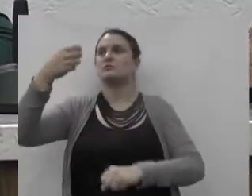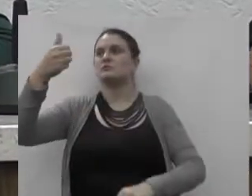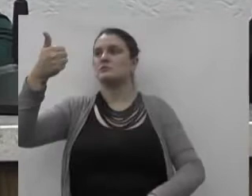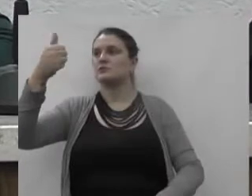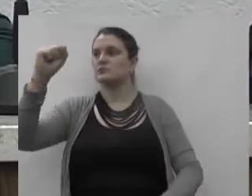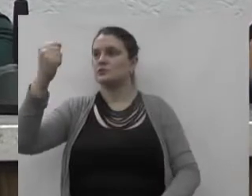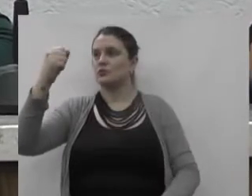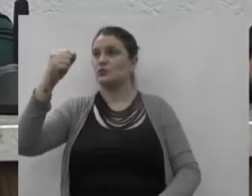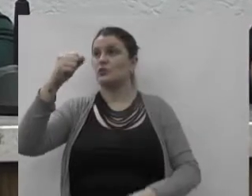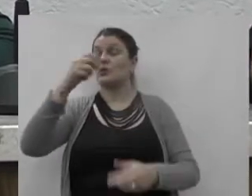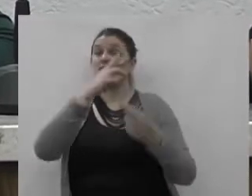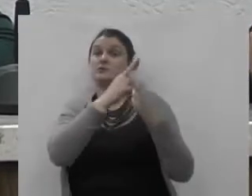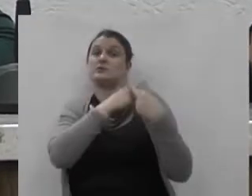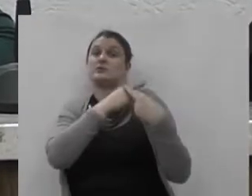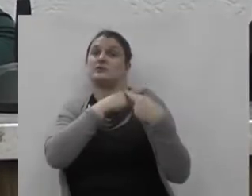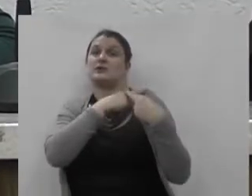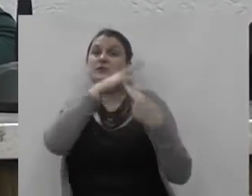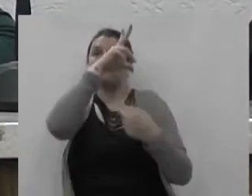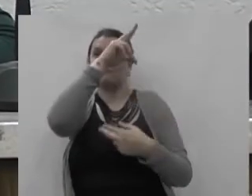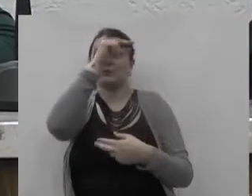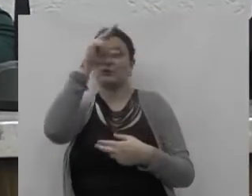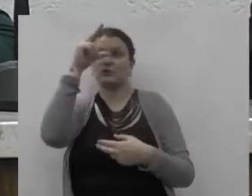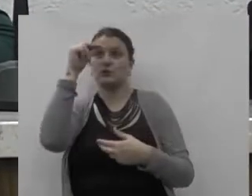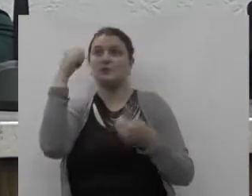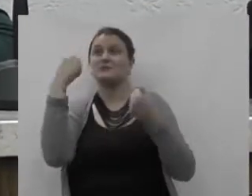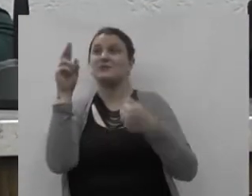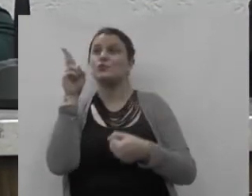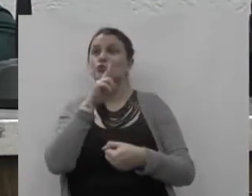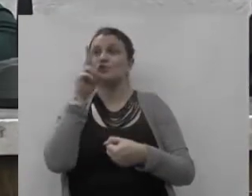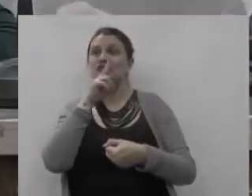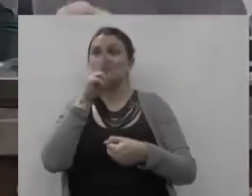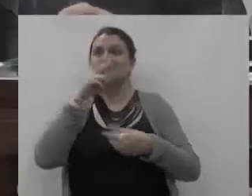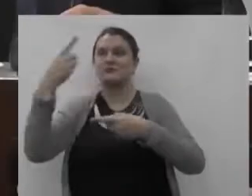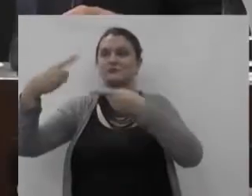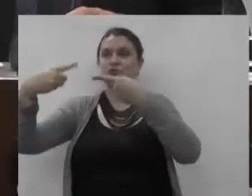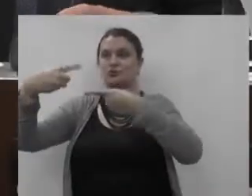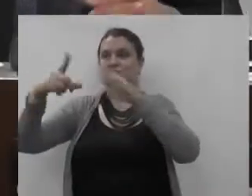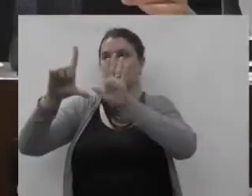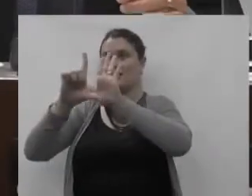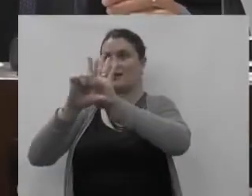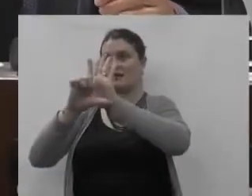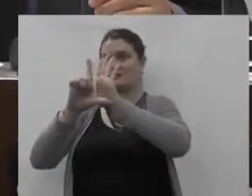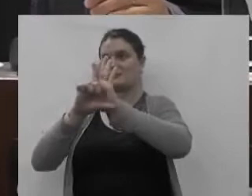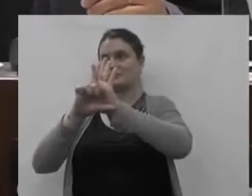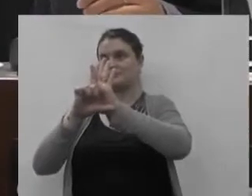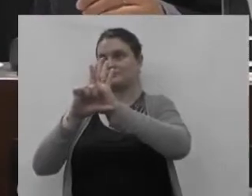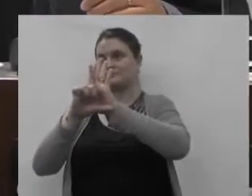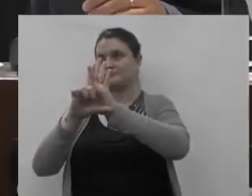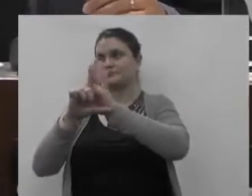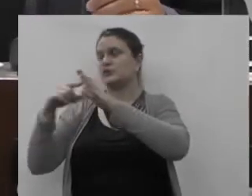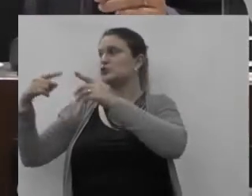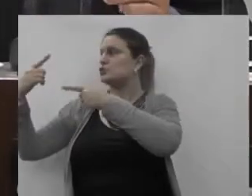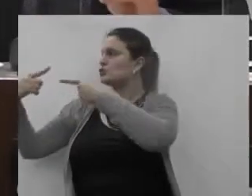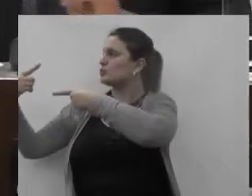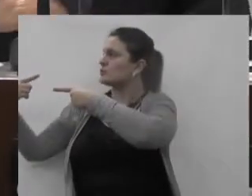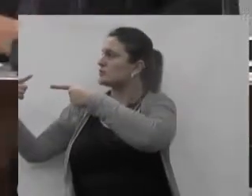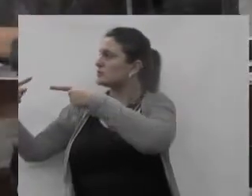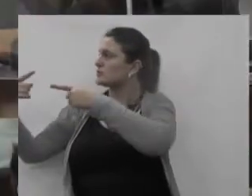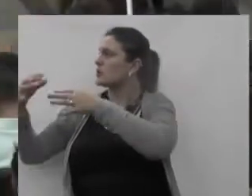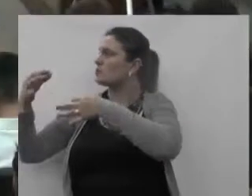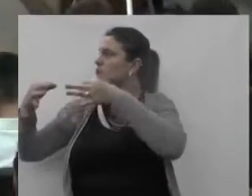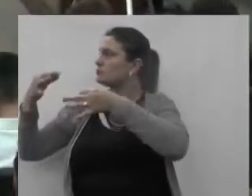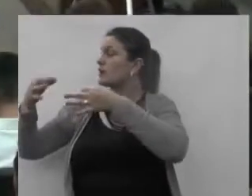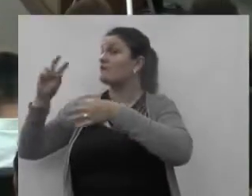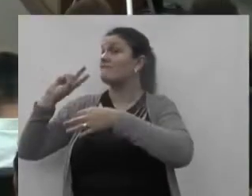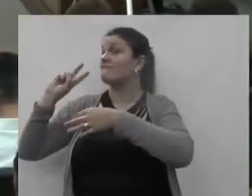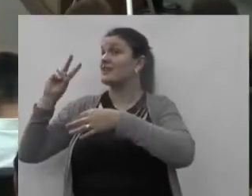50/2018 do Poder Executivo, solicitando apreciação em regime de urgência. Em discussão? Em votação,